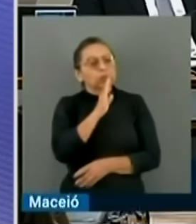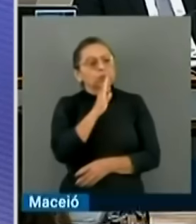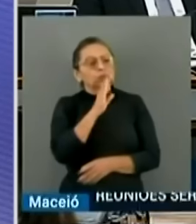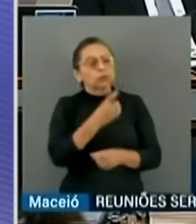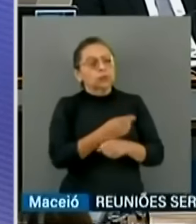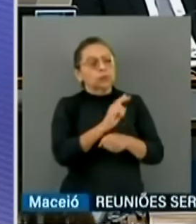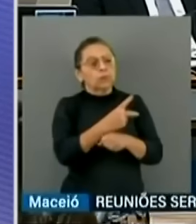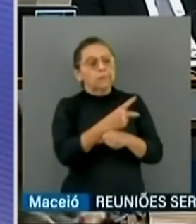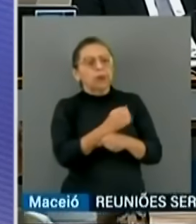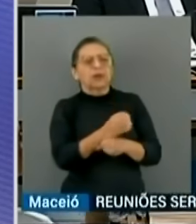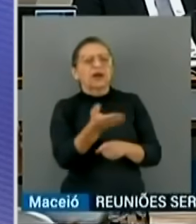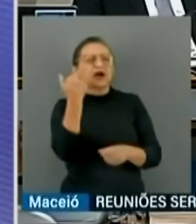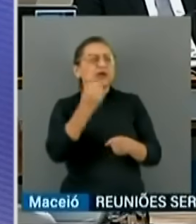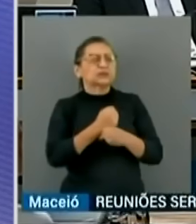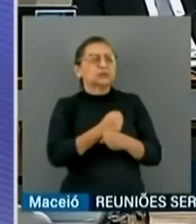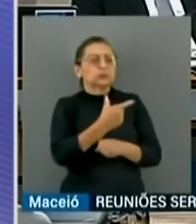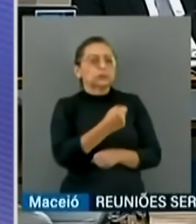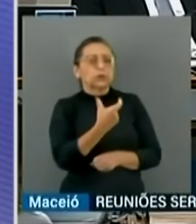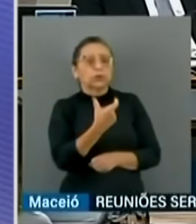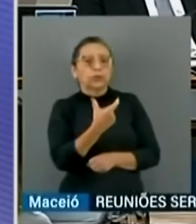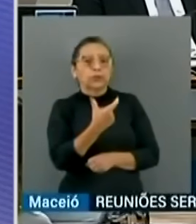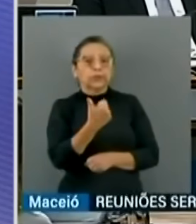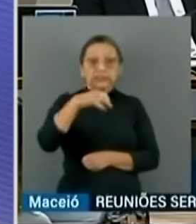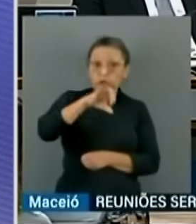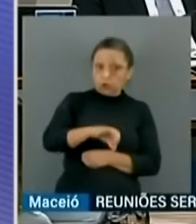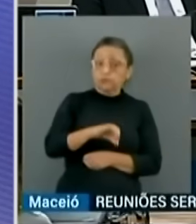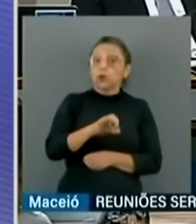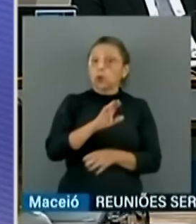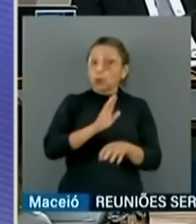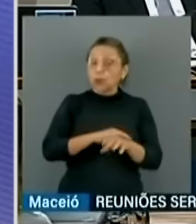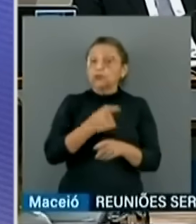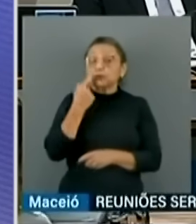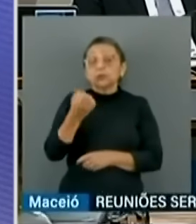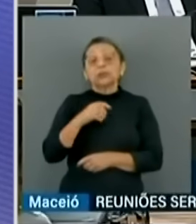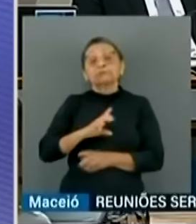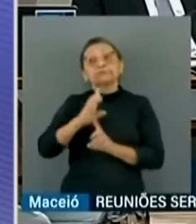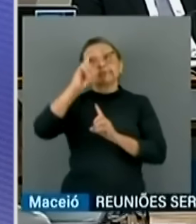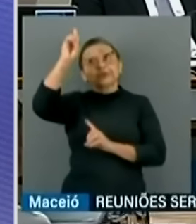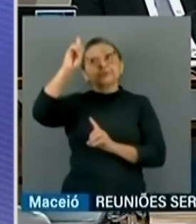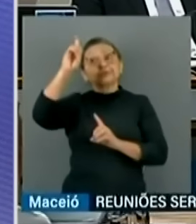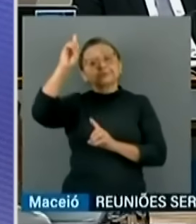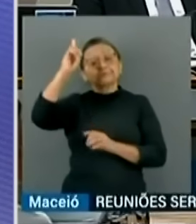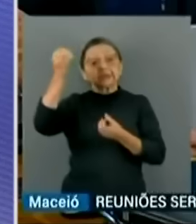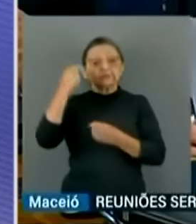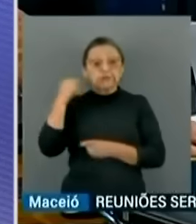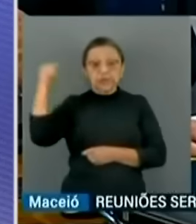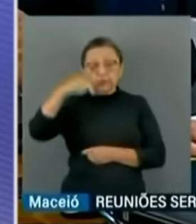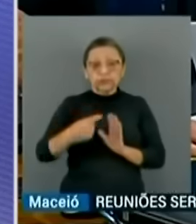Dino. Ainda hoje haverá a votação, né? E tomara que aconteça aqui no horário do 3 em 1 para a gente acompanhar voto a voto e entender esse número.